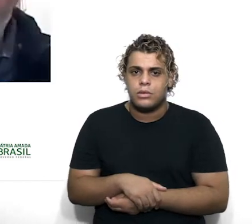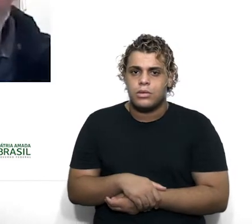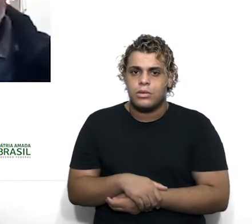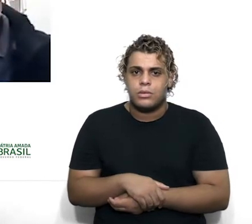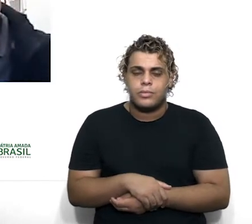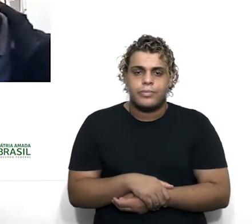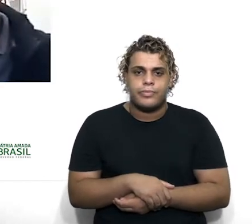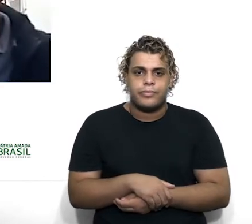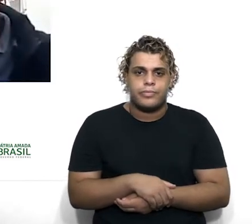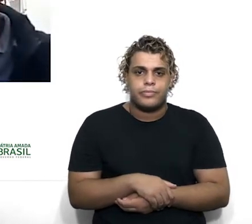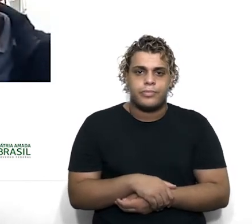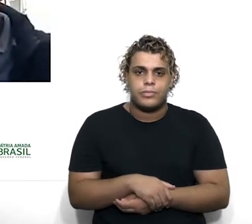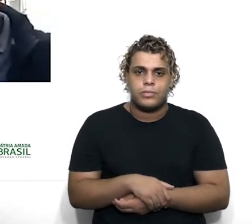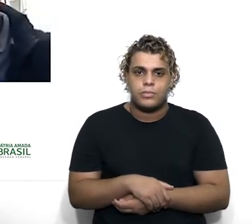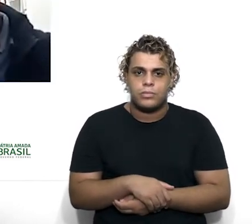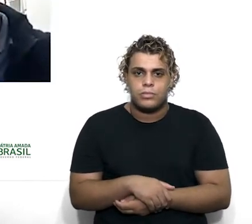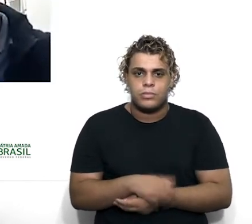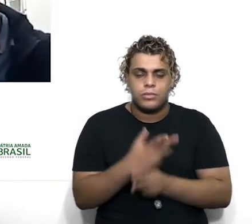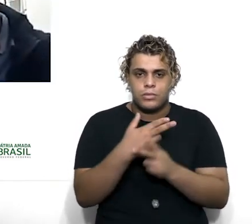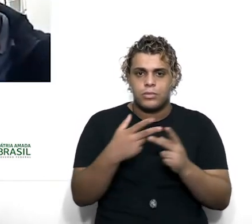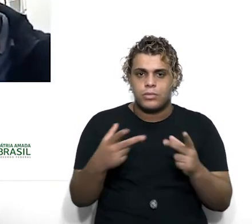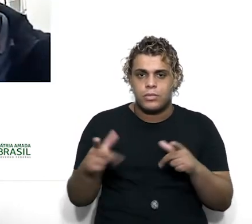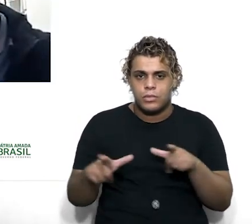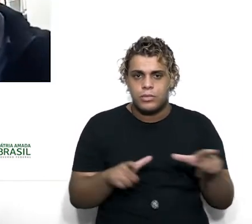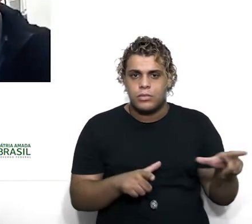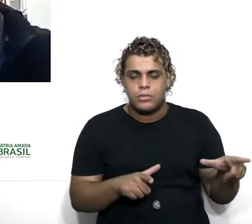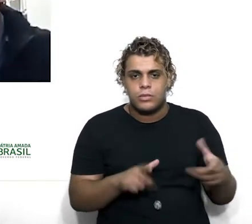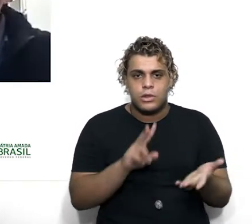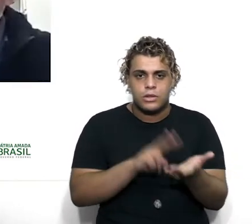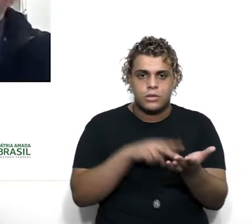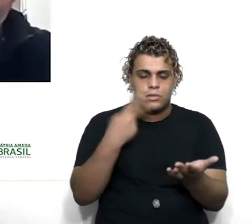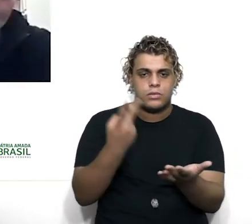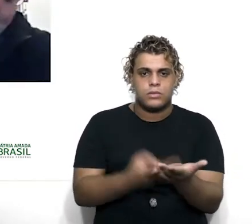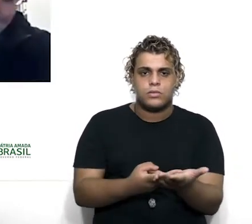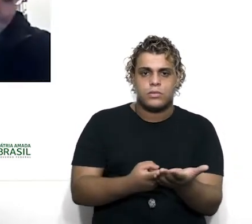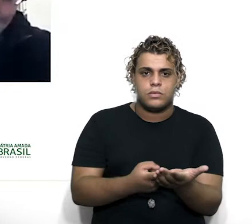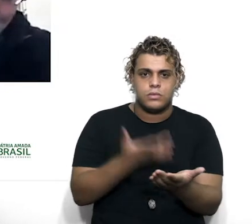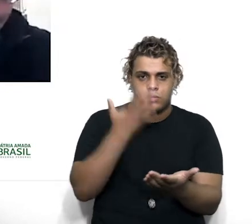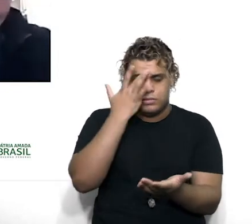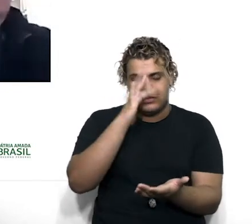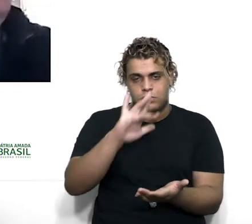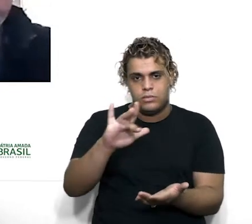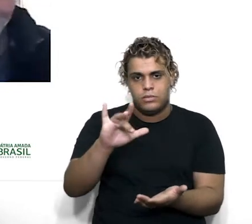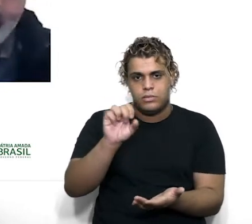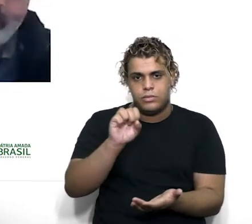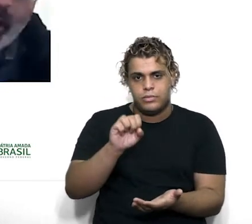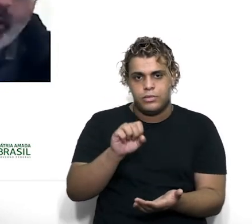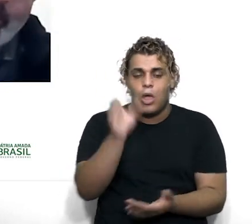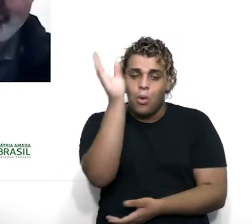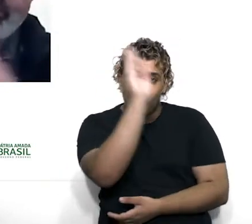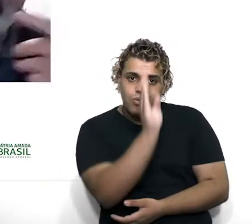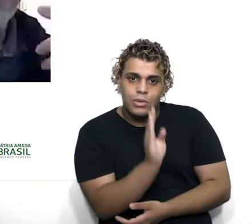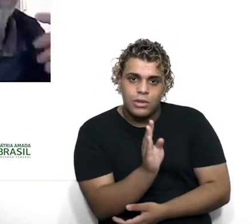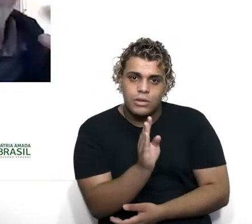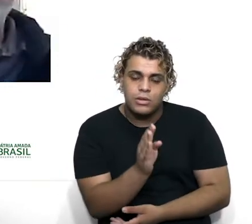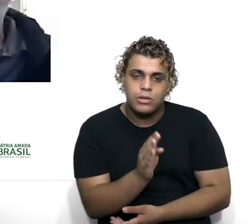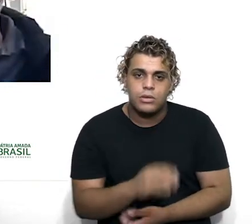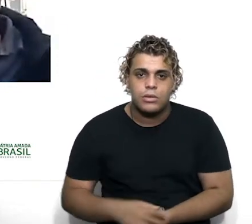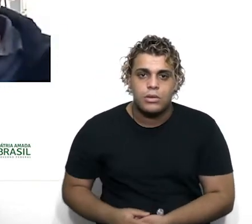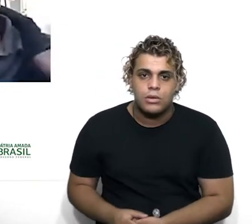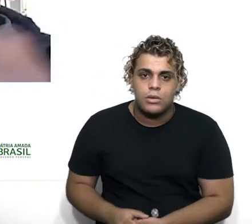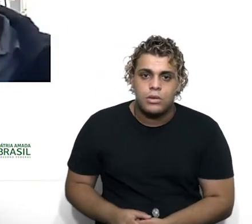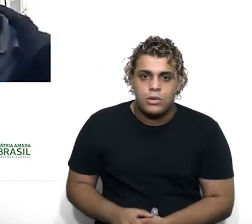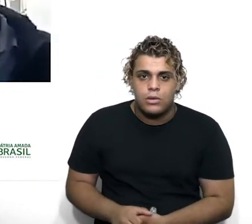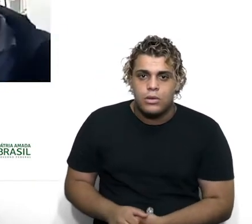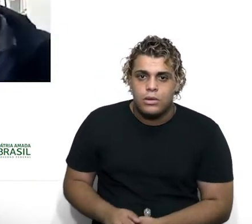de Virgílio. Eu não sei se no Brasil conhecerão também, se calhar não tão bem, pelo professor Agostinho